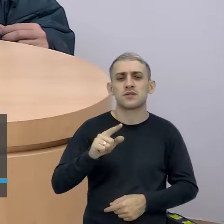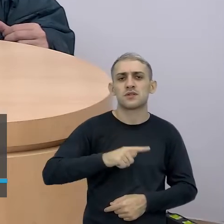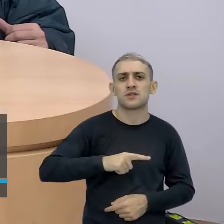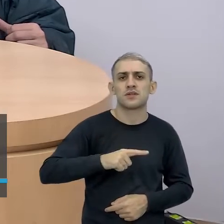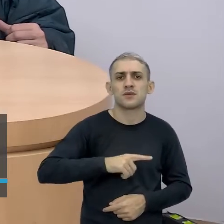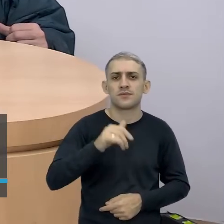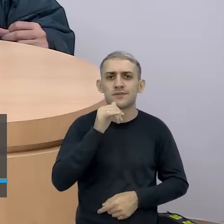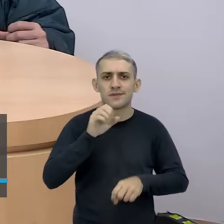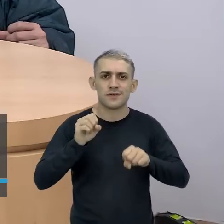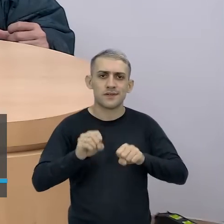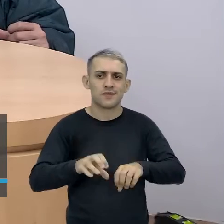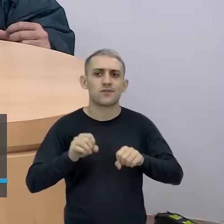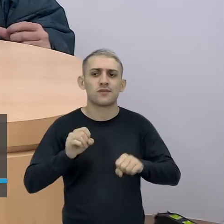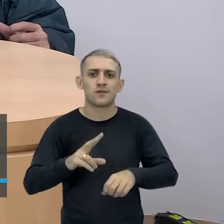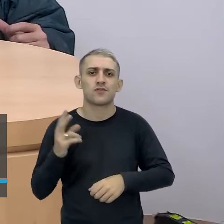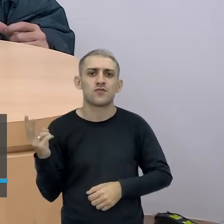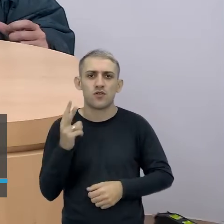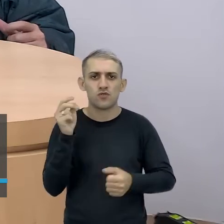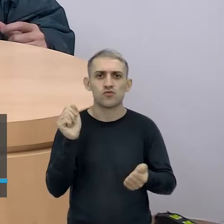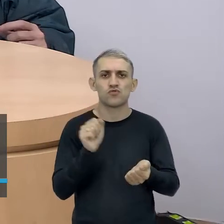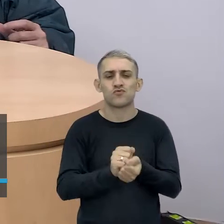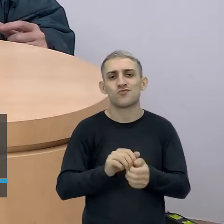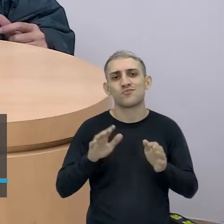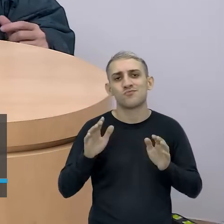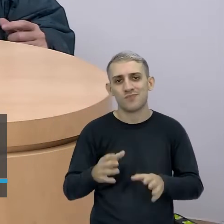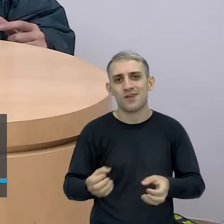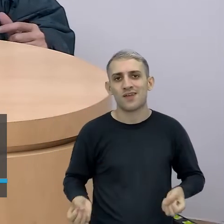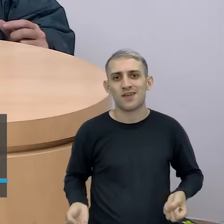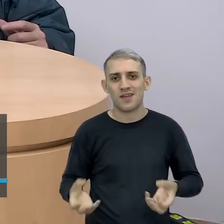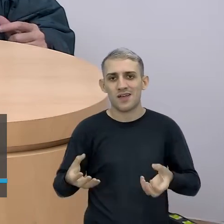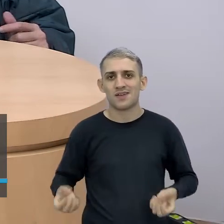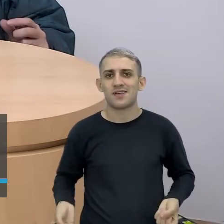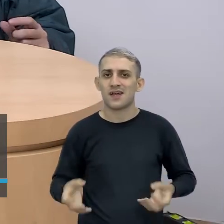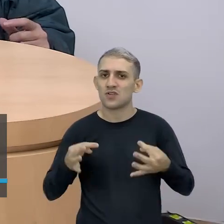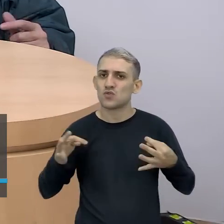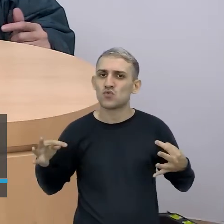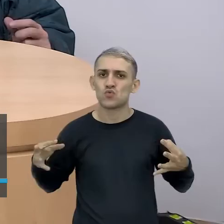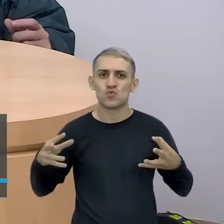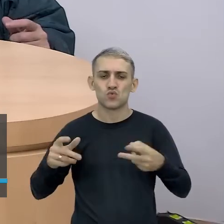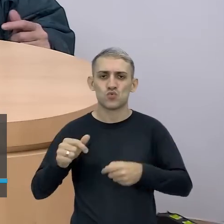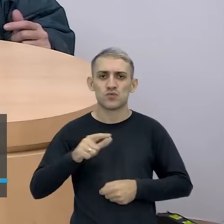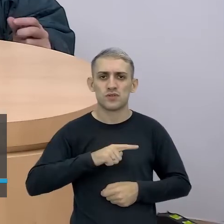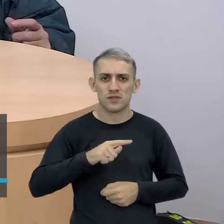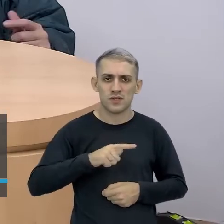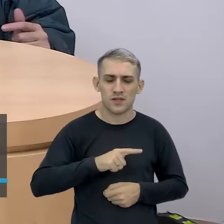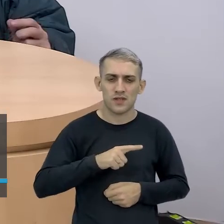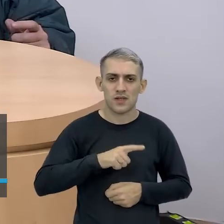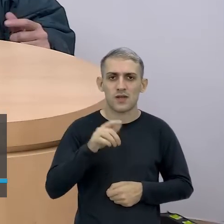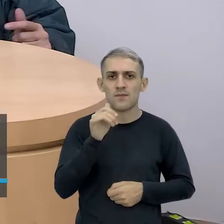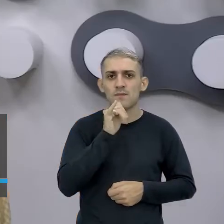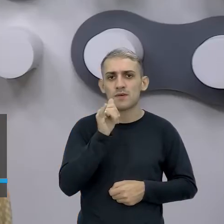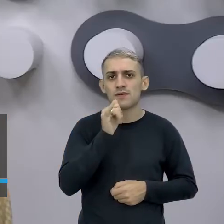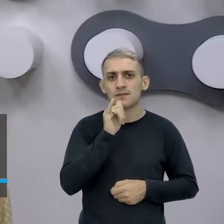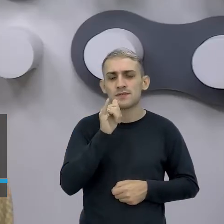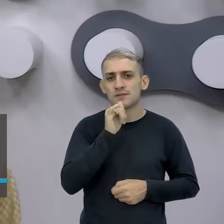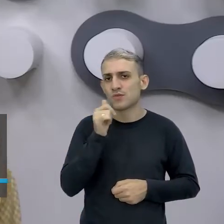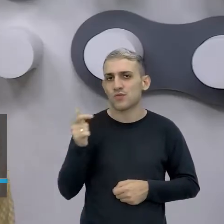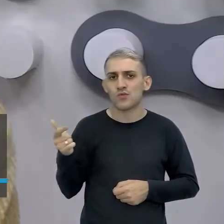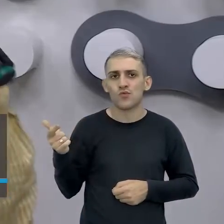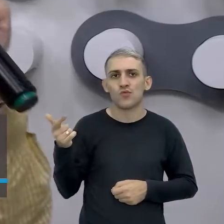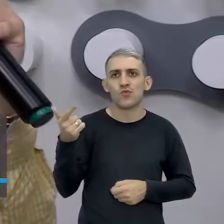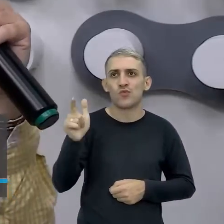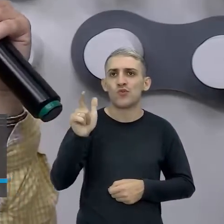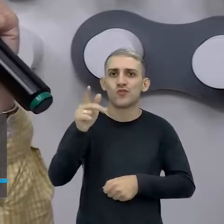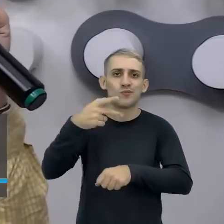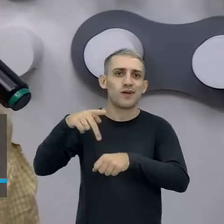ter educação, valor agregado e gastar tudo aquilo que você tem como ganho de produtividade mandando